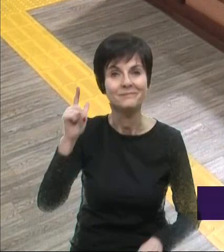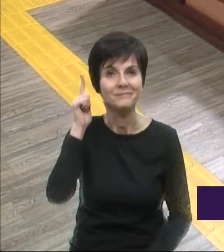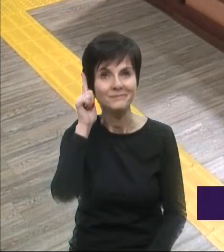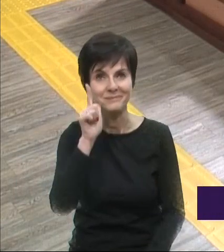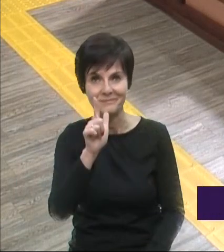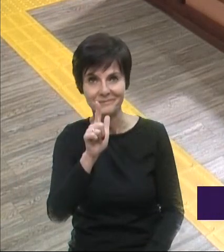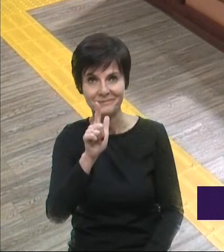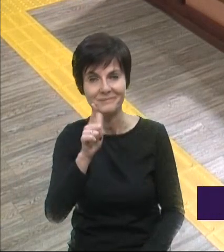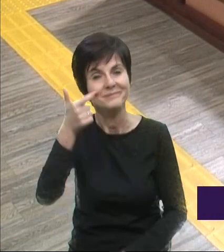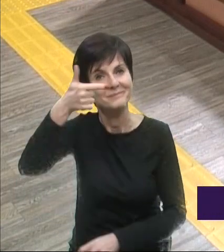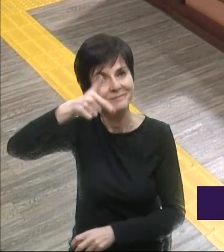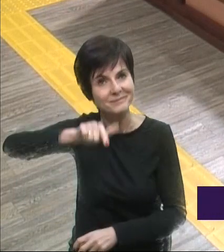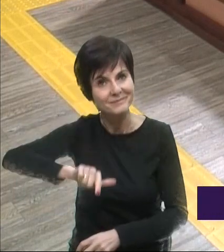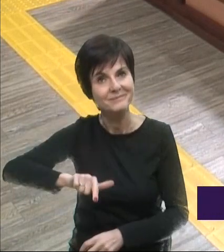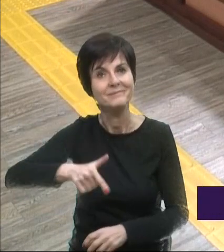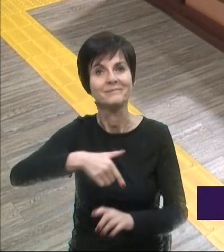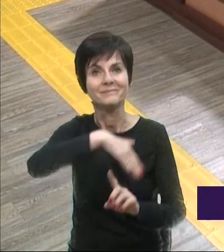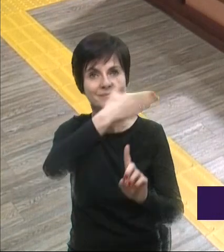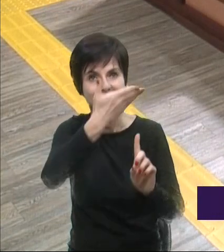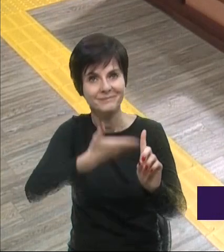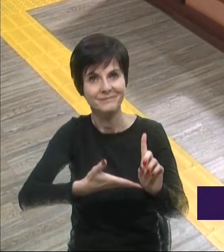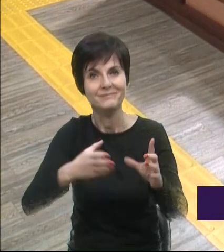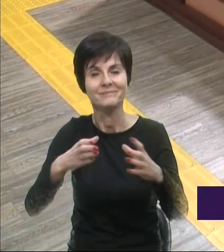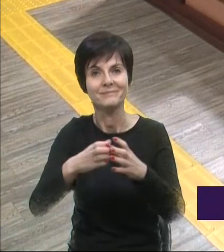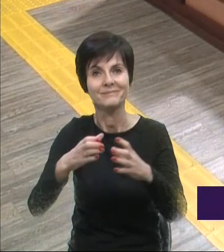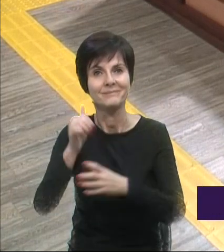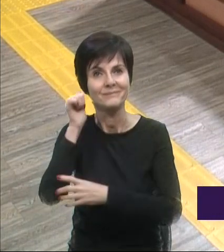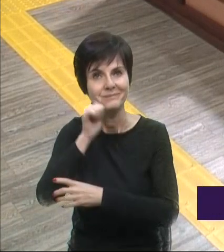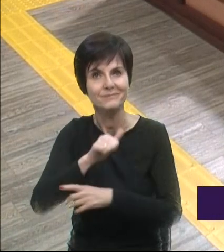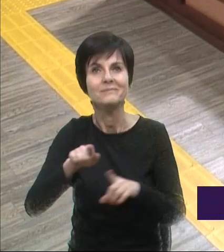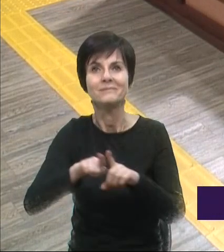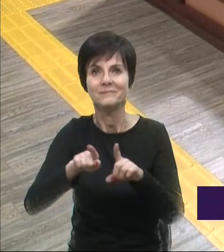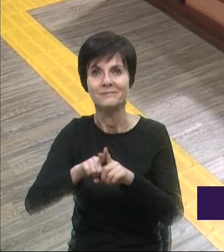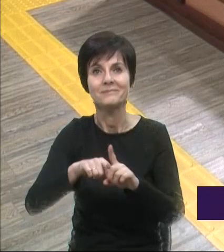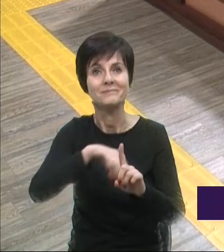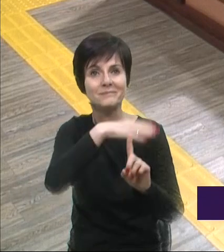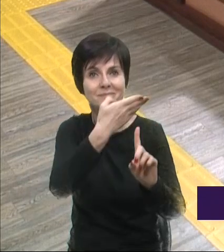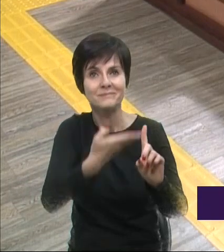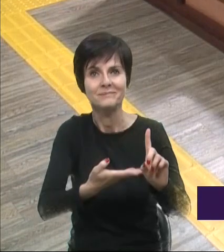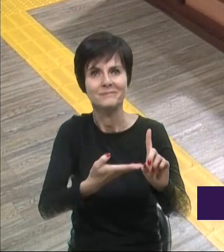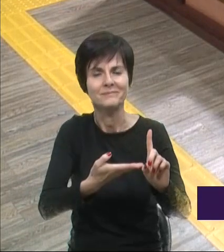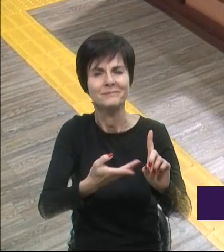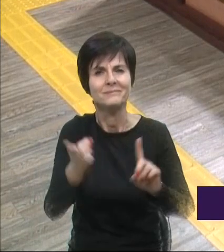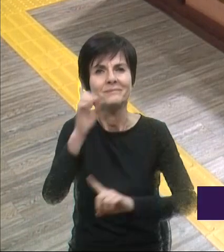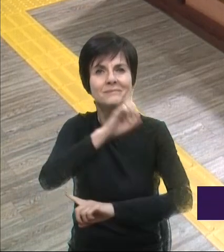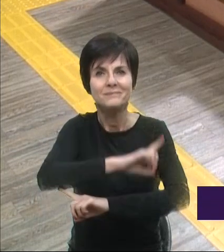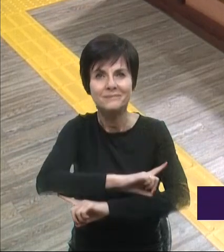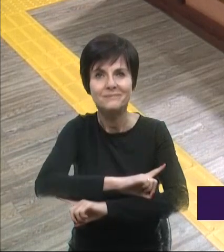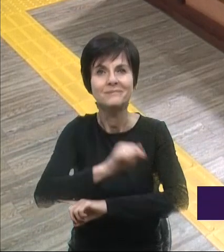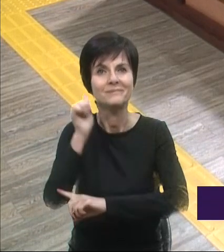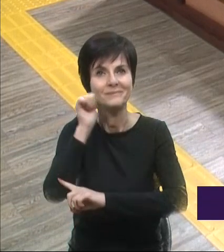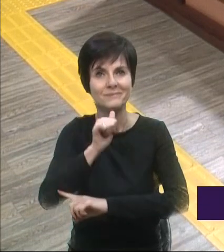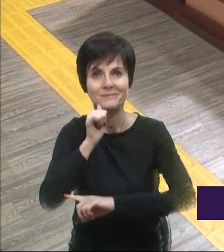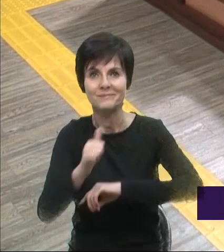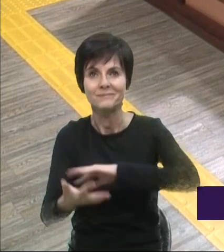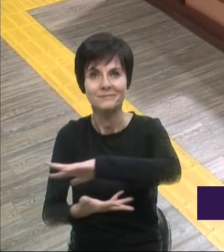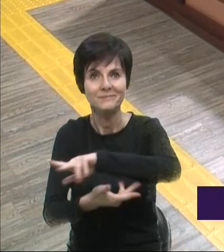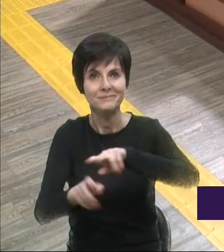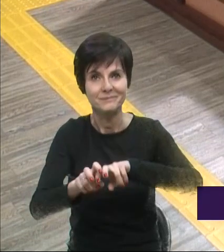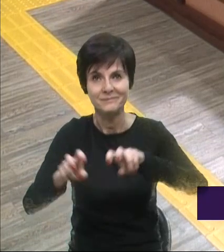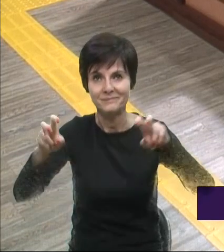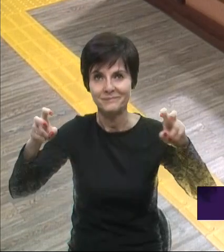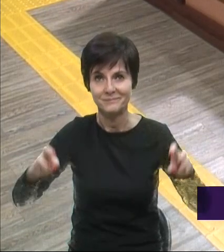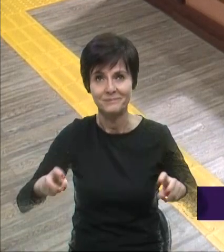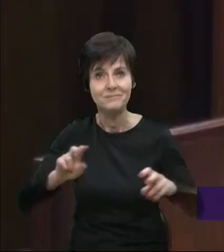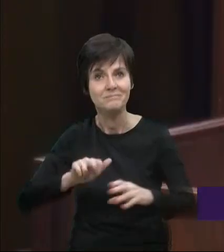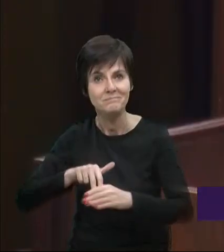né, por mais uma vez estar nos homenageando, né? Nós recebemos também uma homenagem do Dia Internacional da Mulher aqui nessa bancada, onde eu